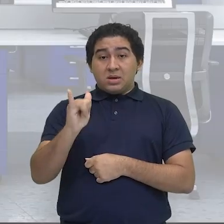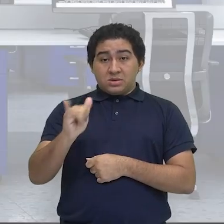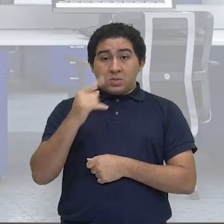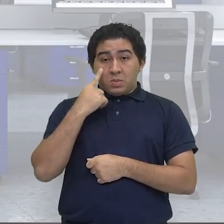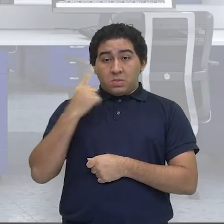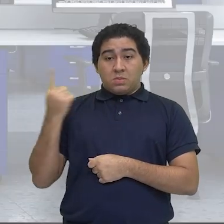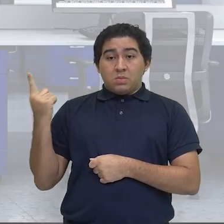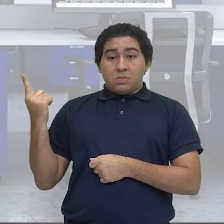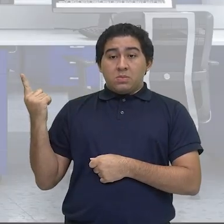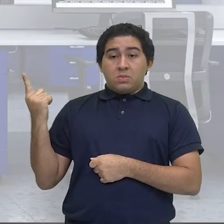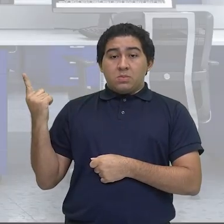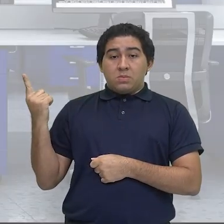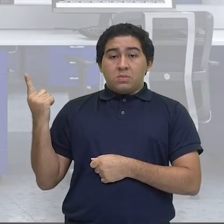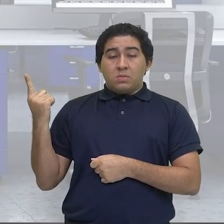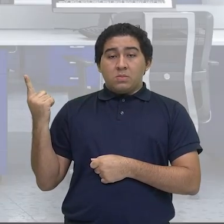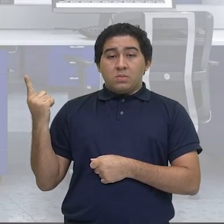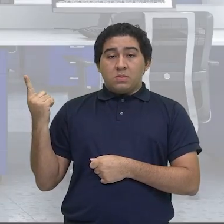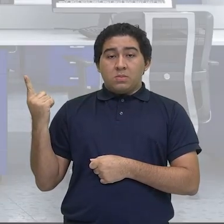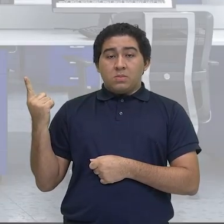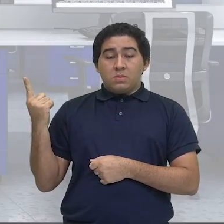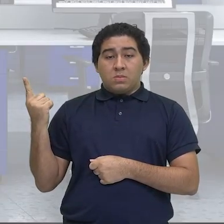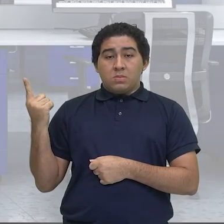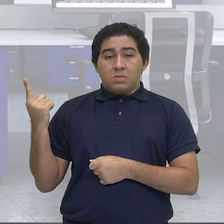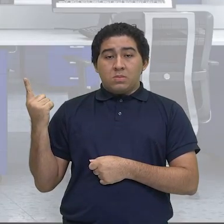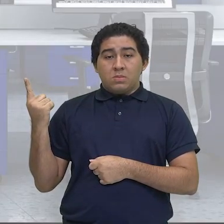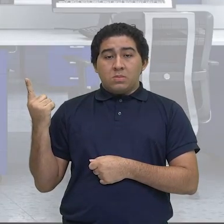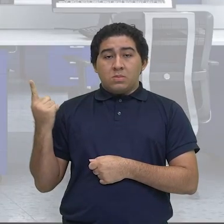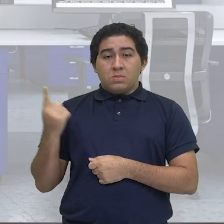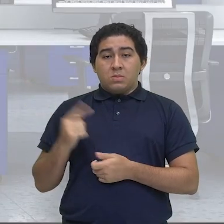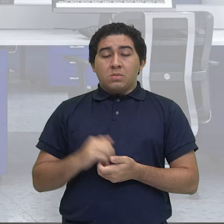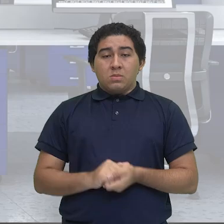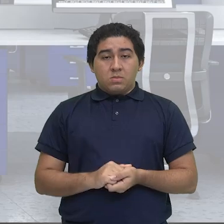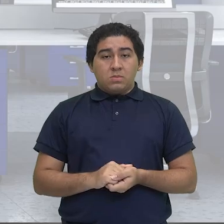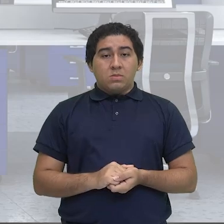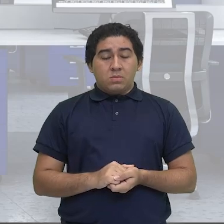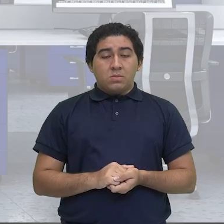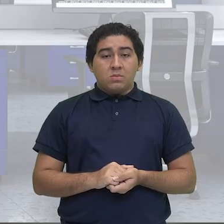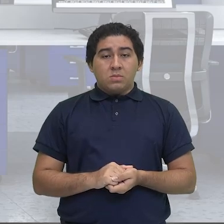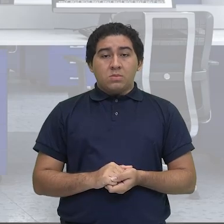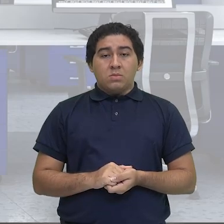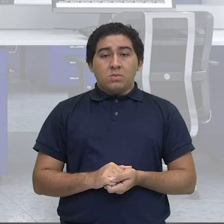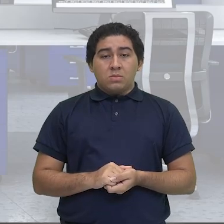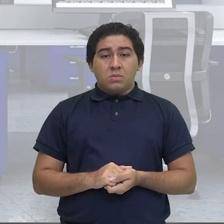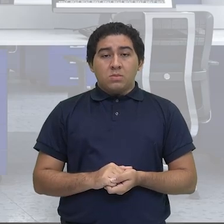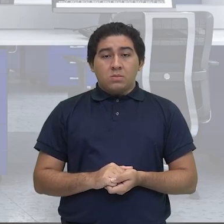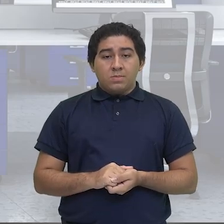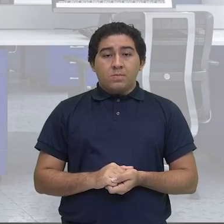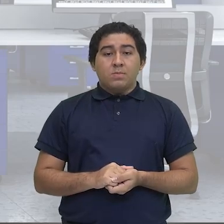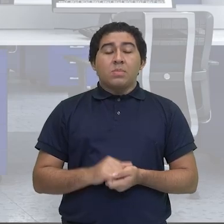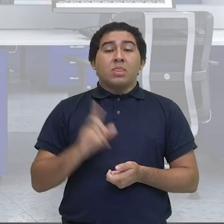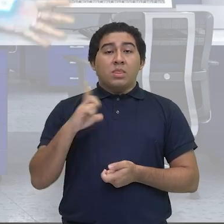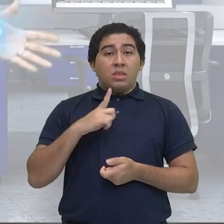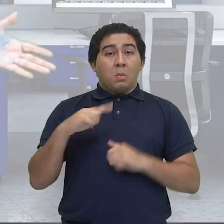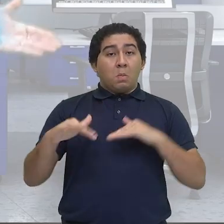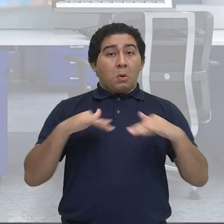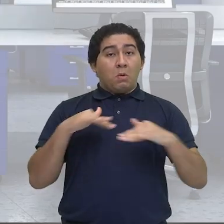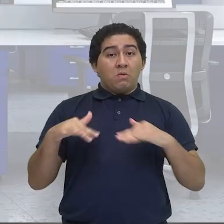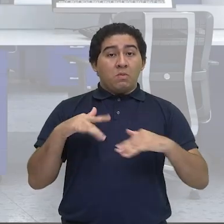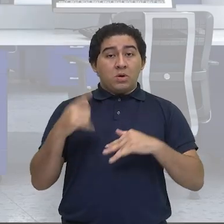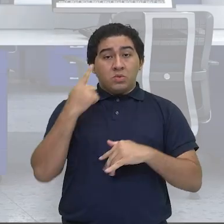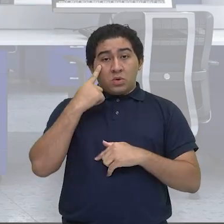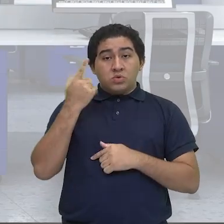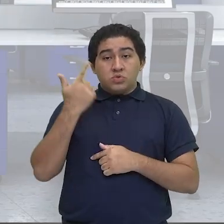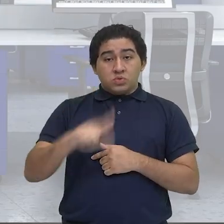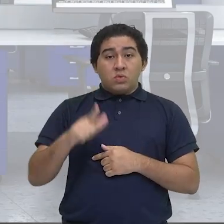aqui, ó, quando eu estou fechando aqui a minha mão e quando eu vou abrir, olha lá, vejam